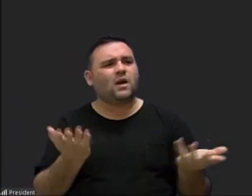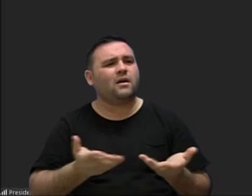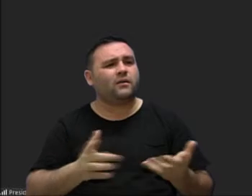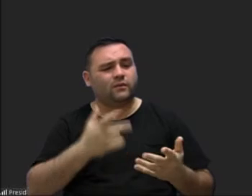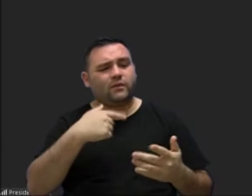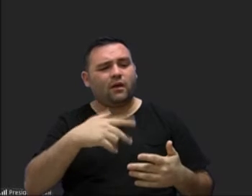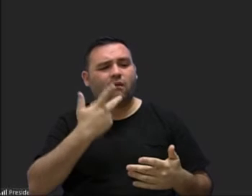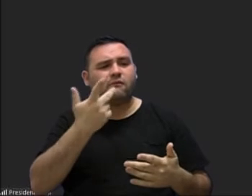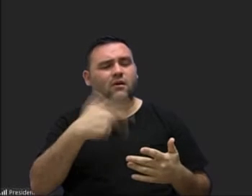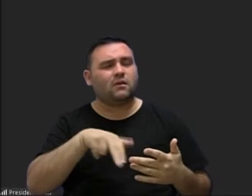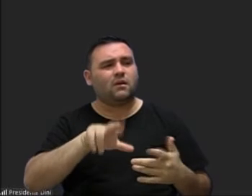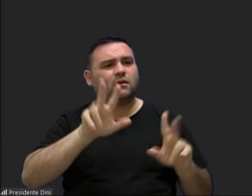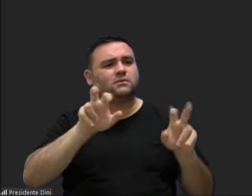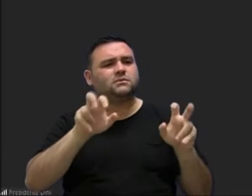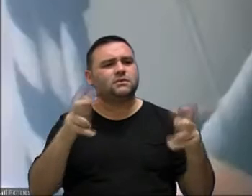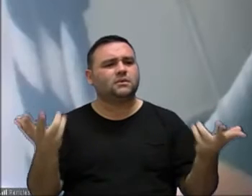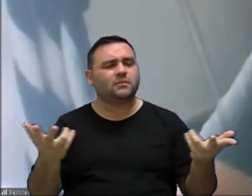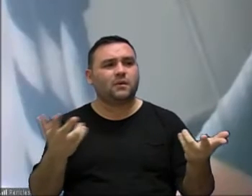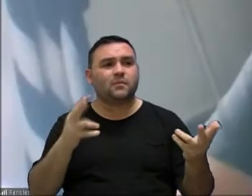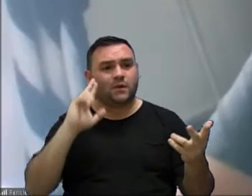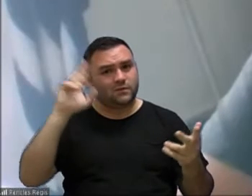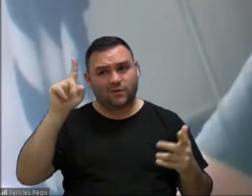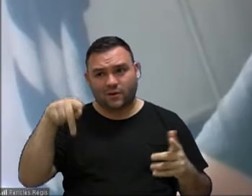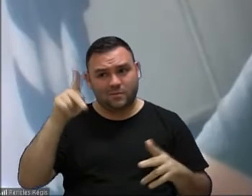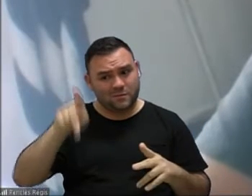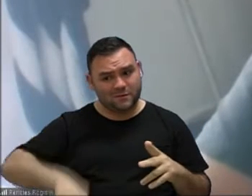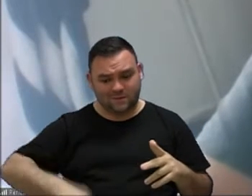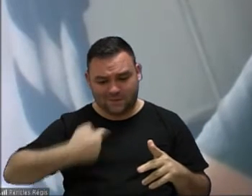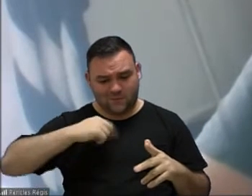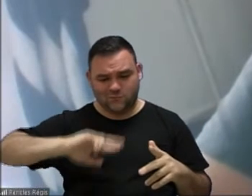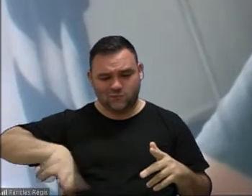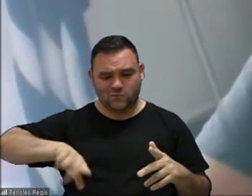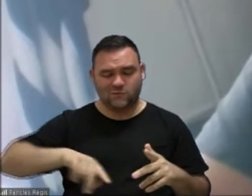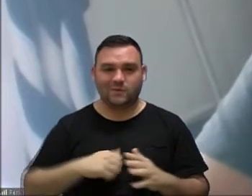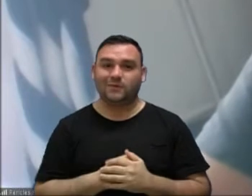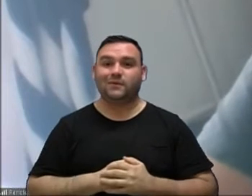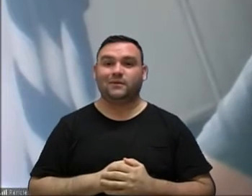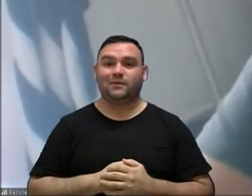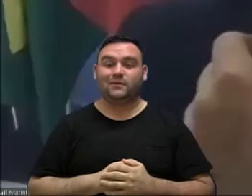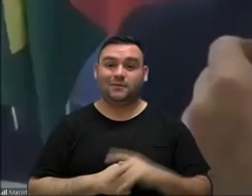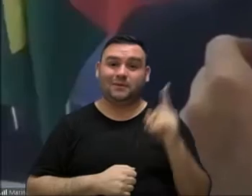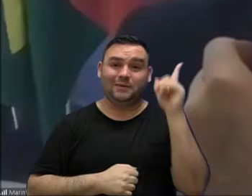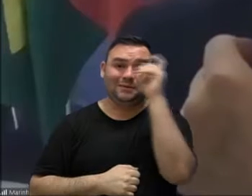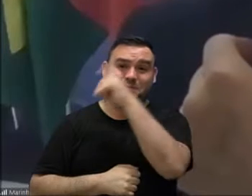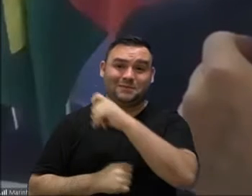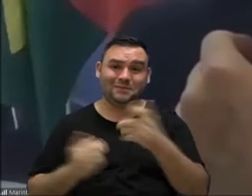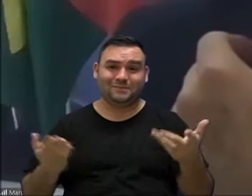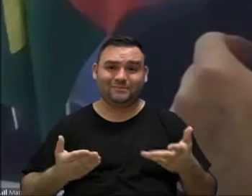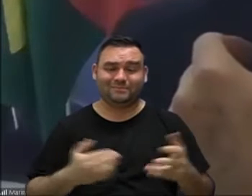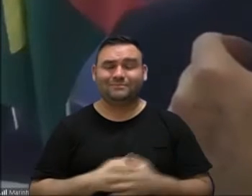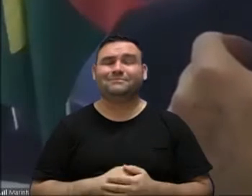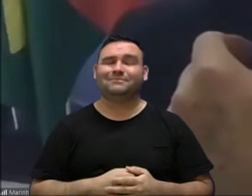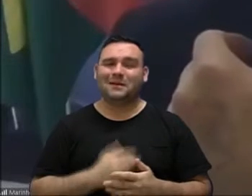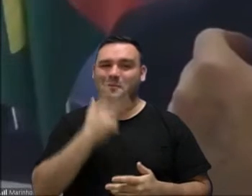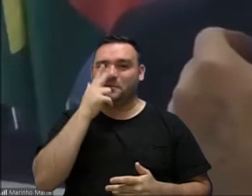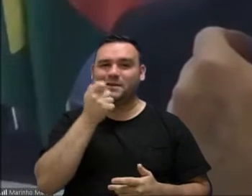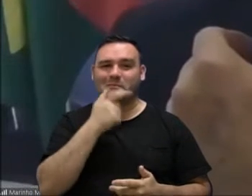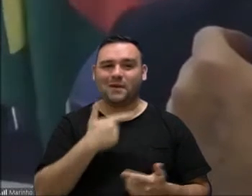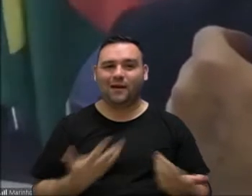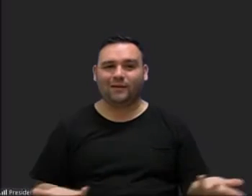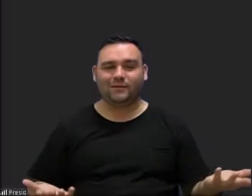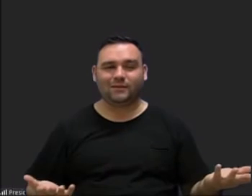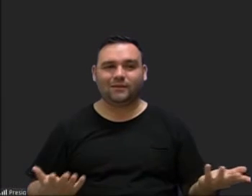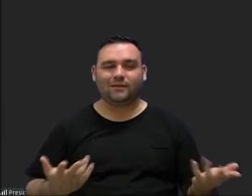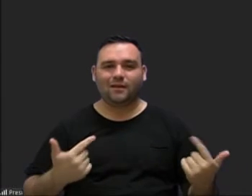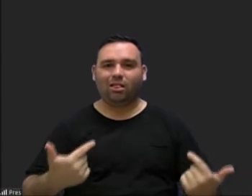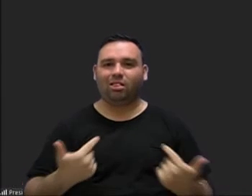levantou a questão o senhor que é presidente não sou eu olha que coisa está difícil mesmo é brincadeira Mário